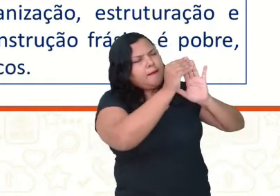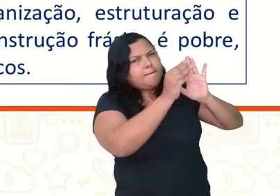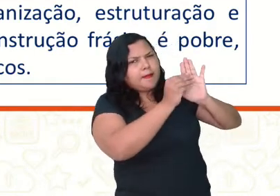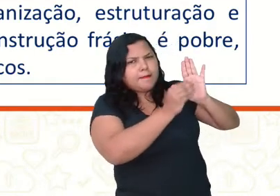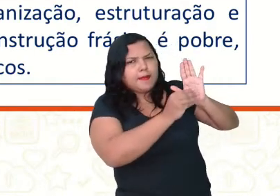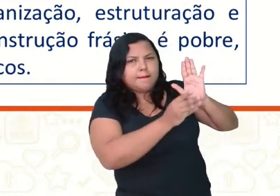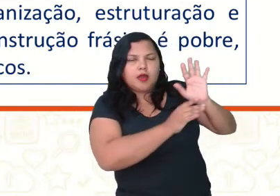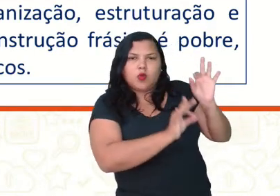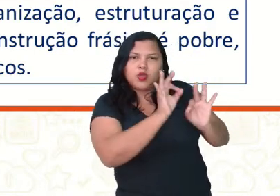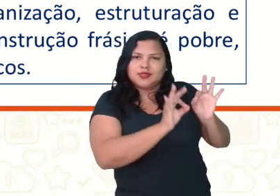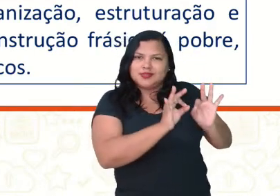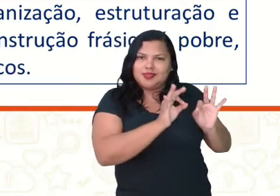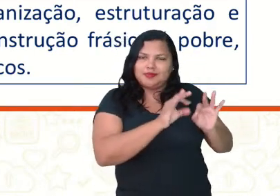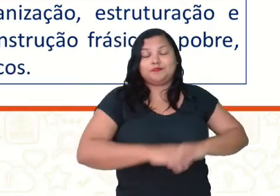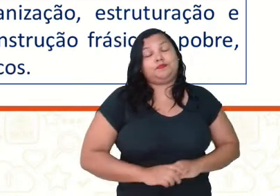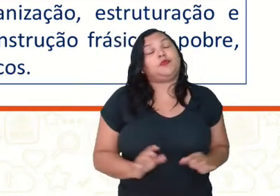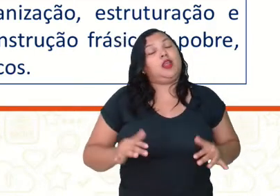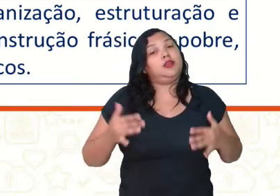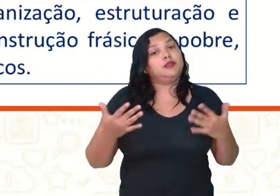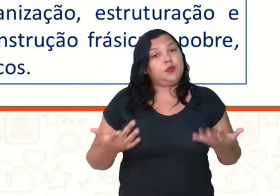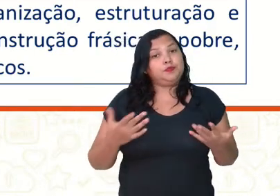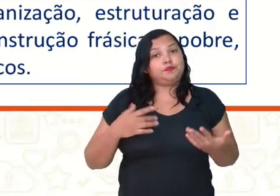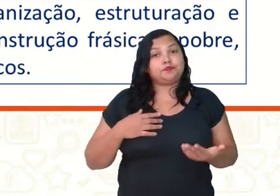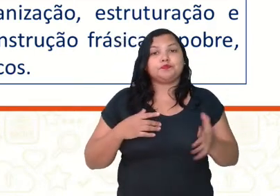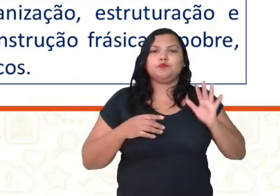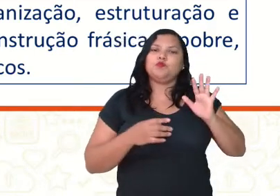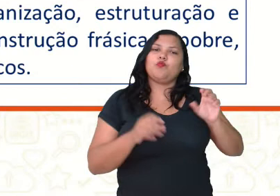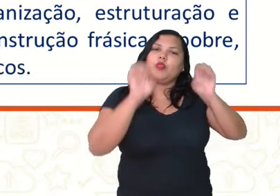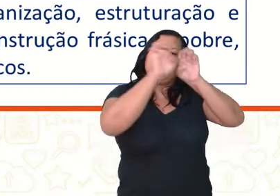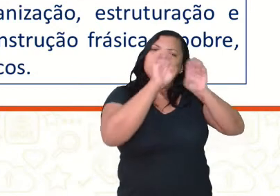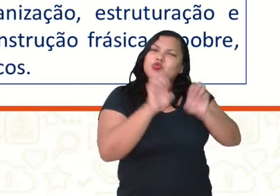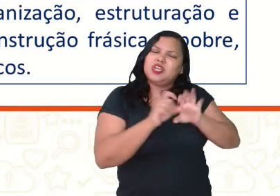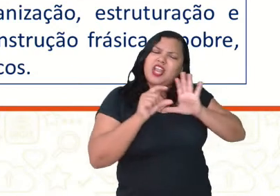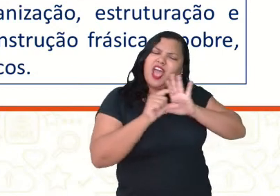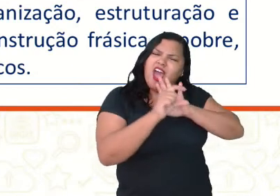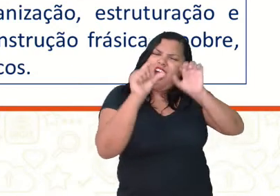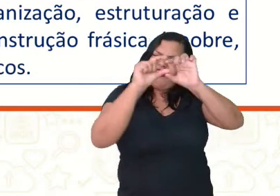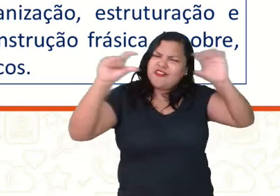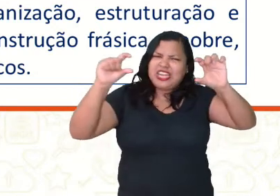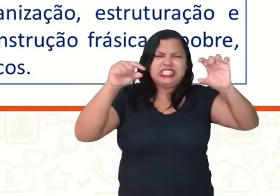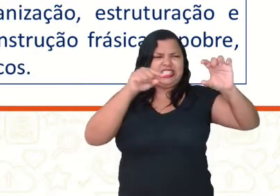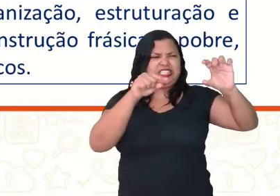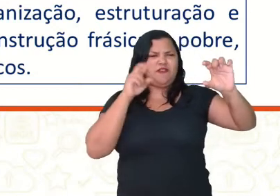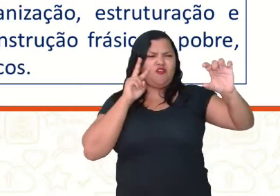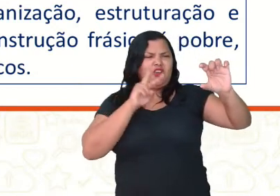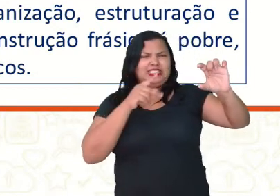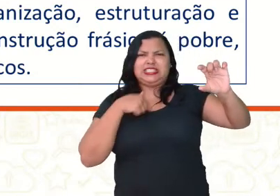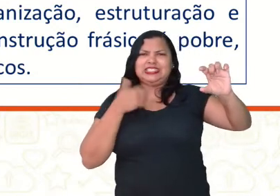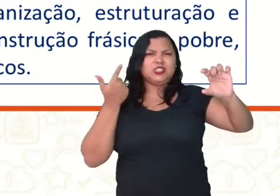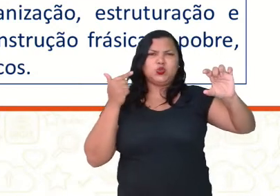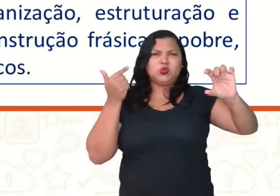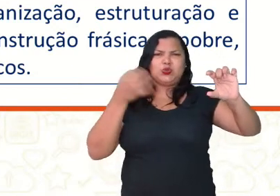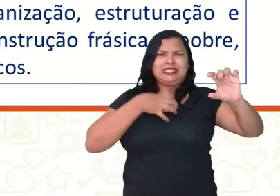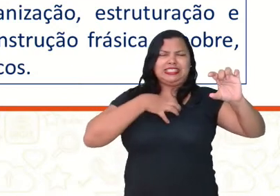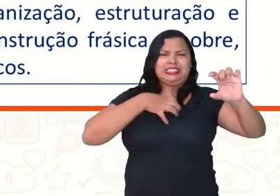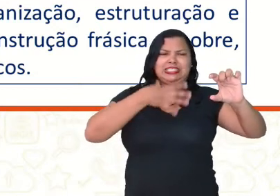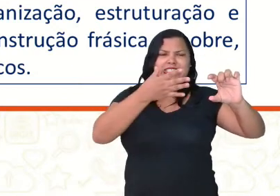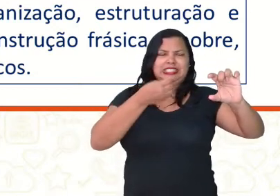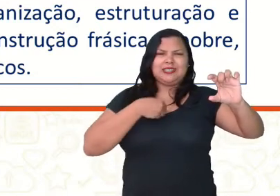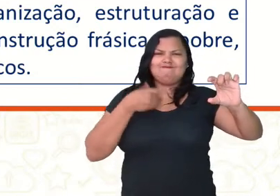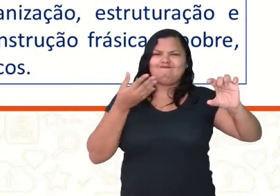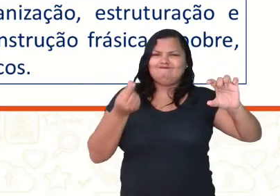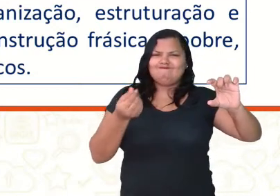desses textos escritos. Então, assim, a estrutura frásica, ela fica sem sentido, fica uma estrutura pobre, né,